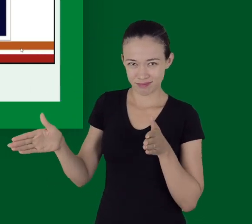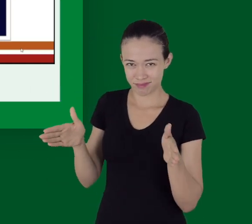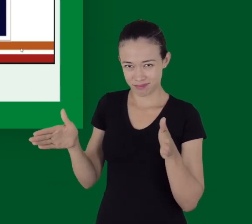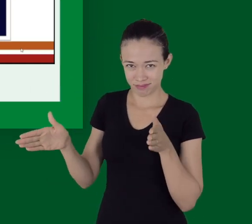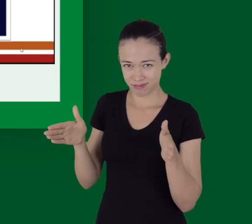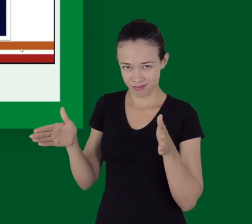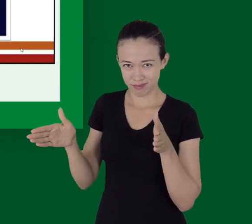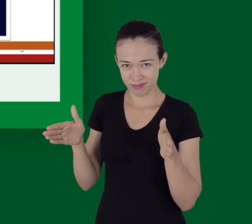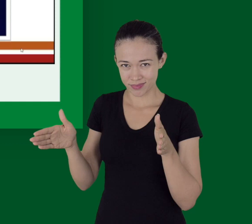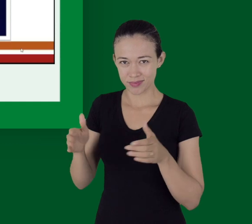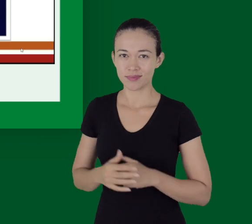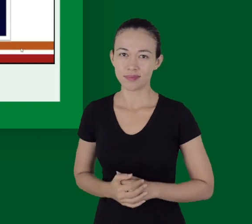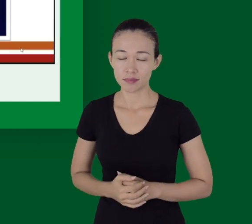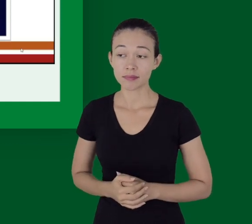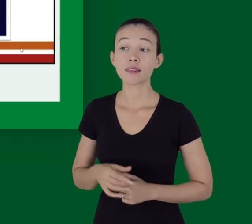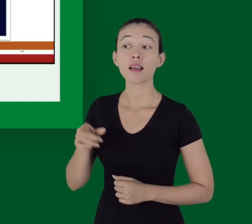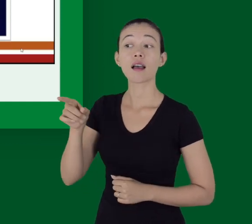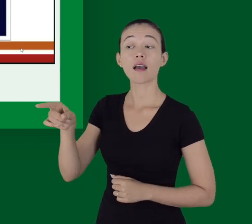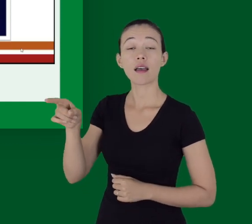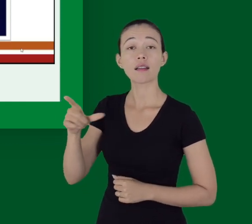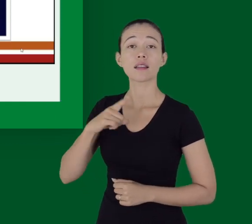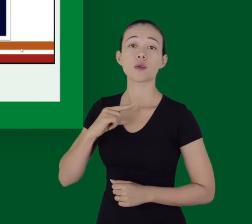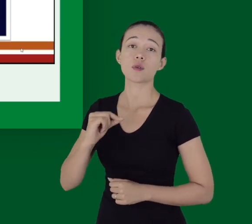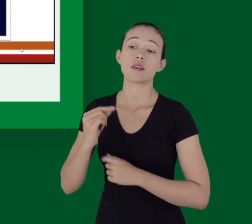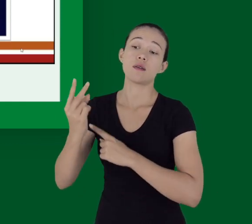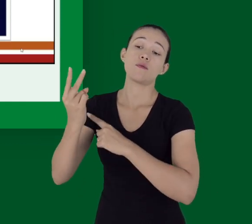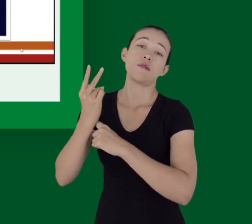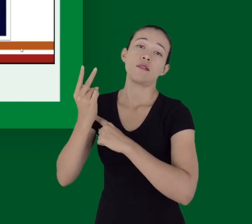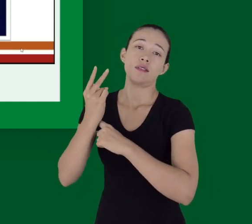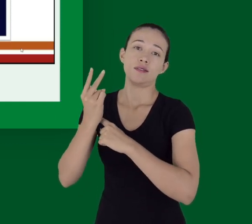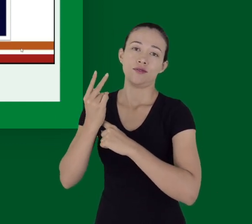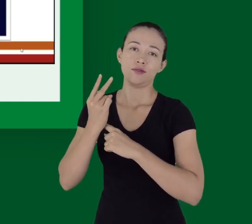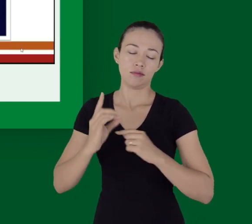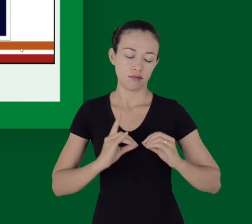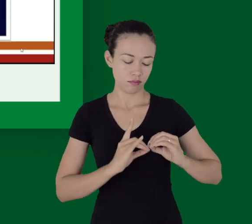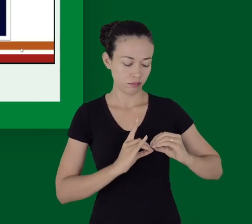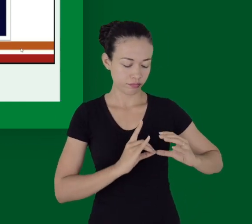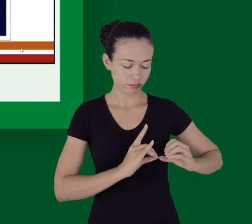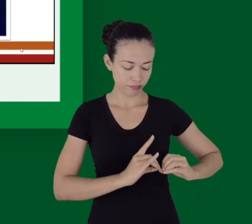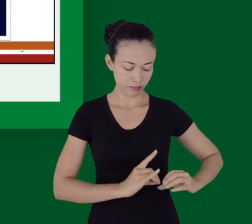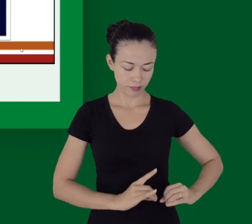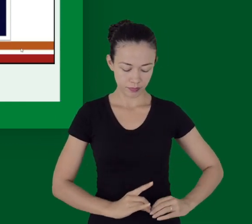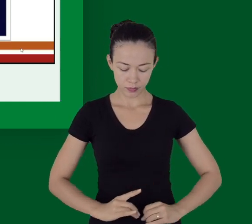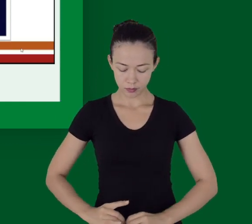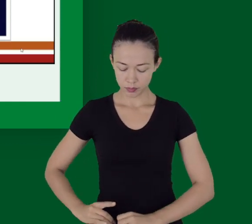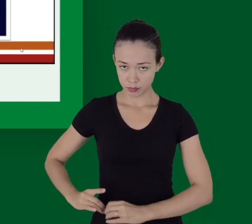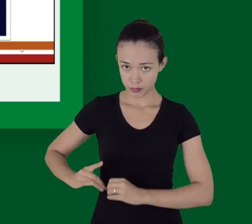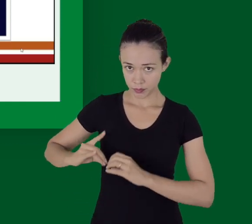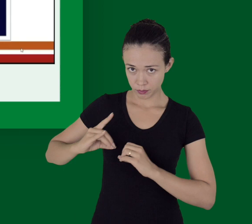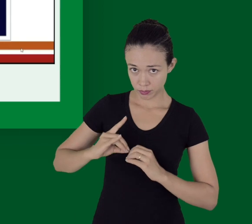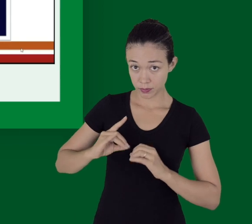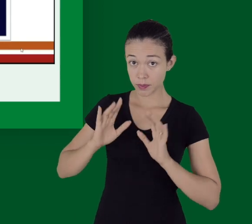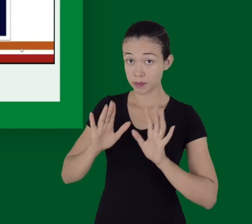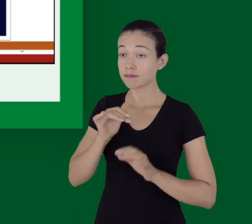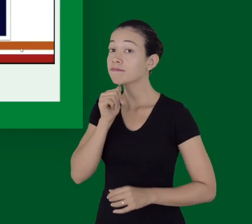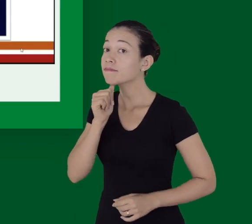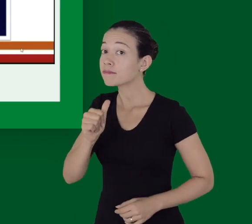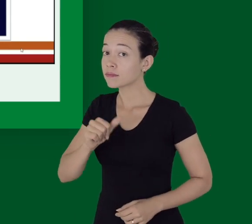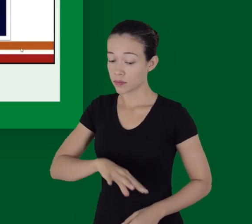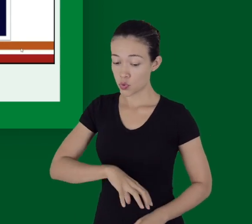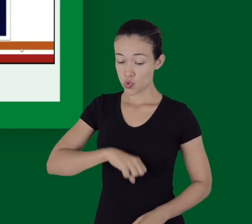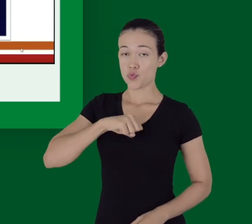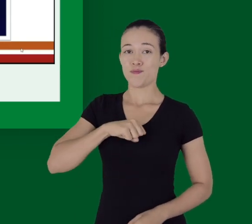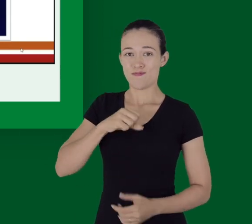o homem realmente, ele infarta mais, porque a mulher tem esse fator protetor, que é o estrógeno, né. Depois da menopausa, mesmo